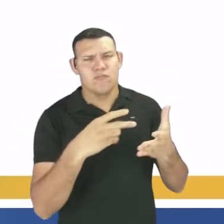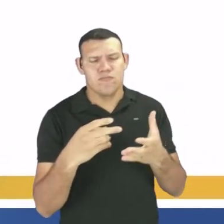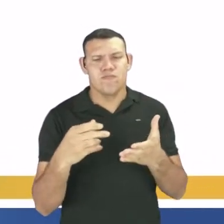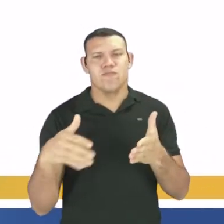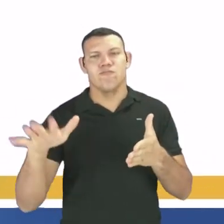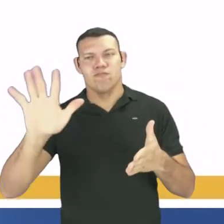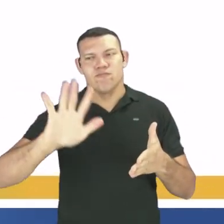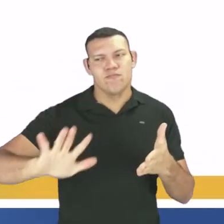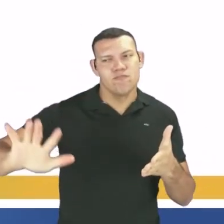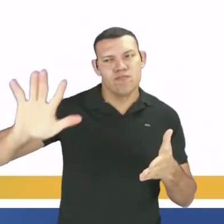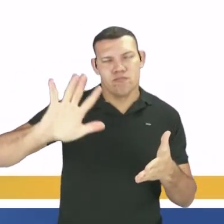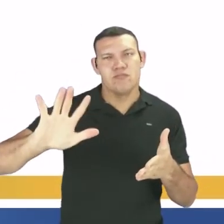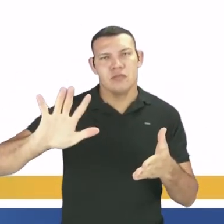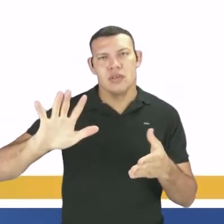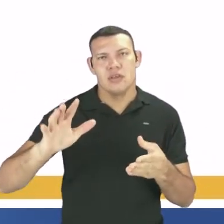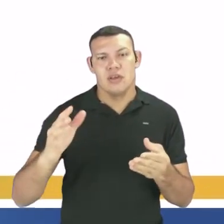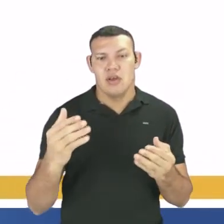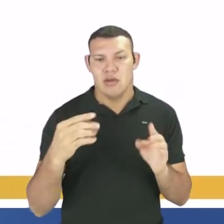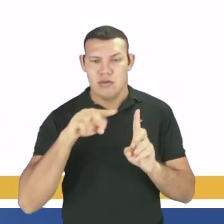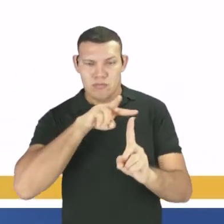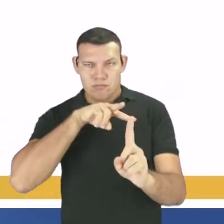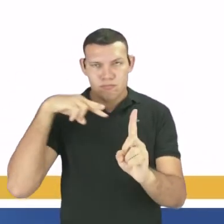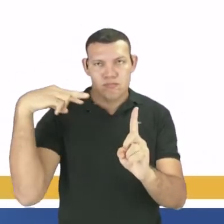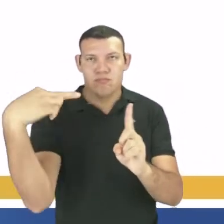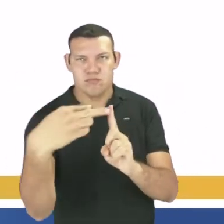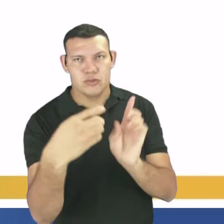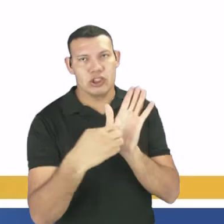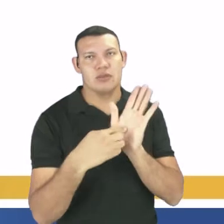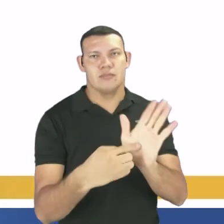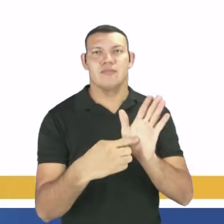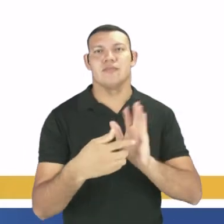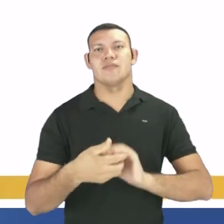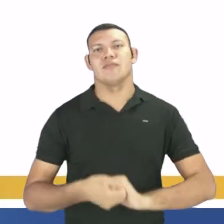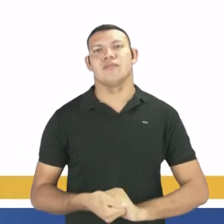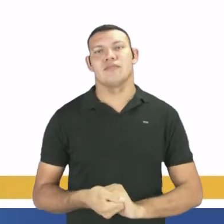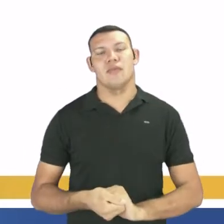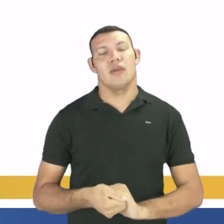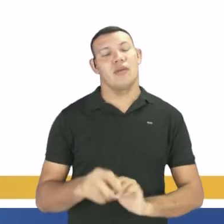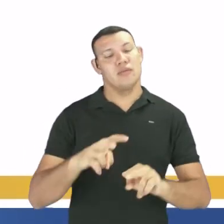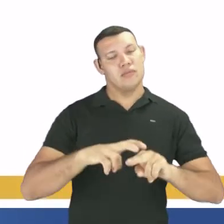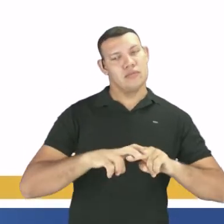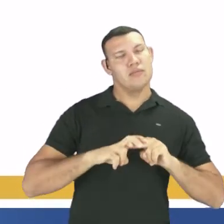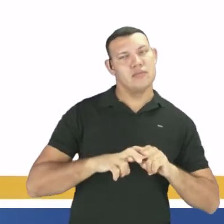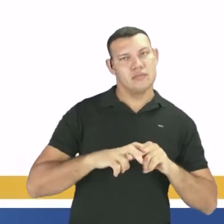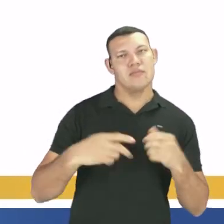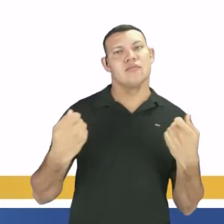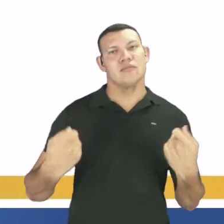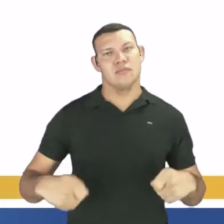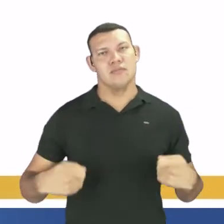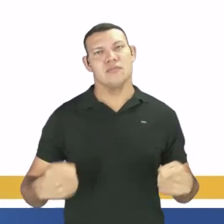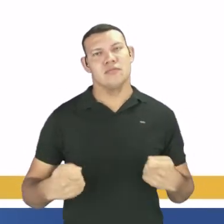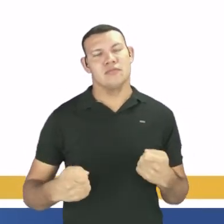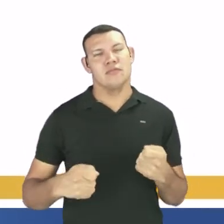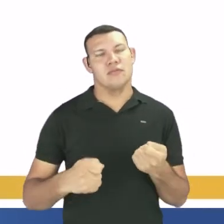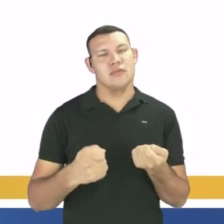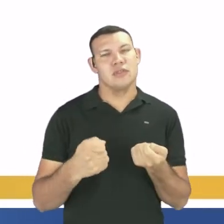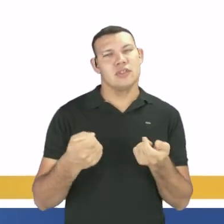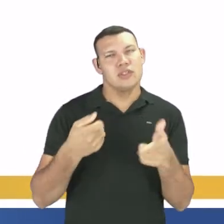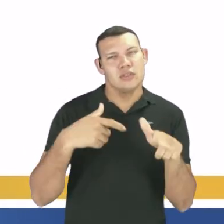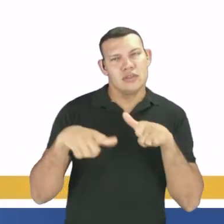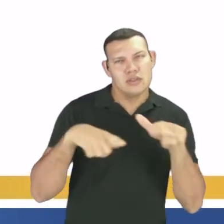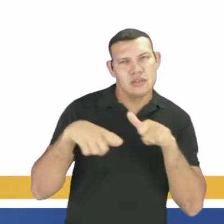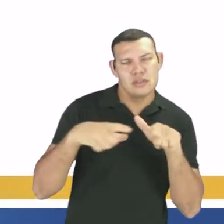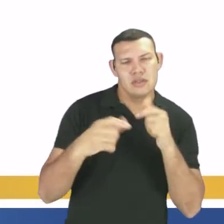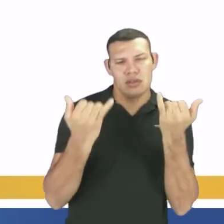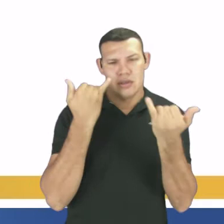no qual se insere o ponto de vista apresentado. Por isso, ela deve trabalhar com as informações